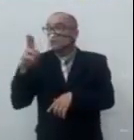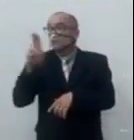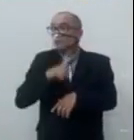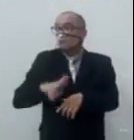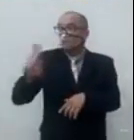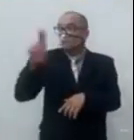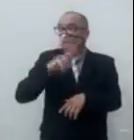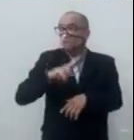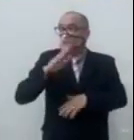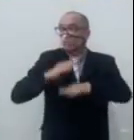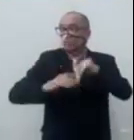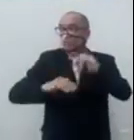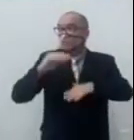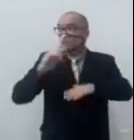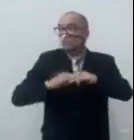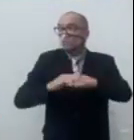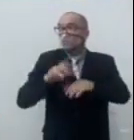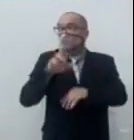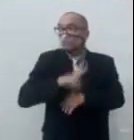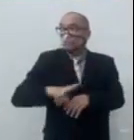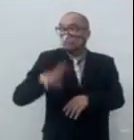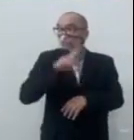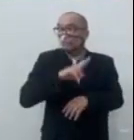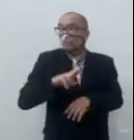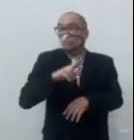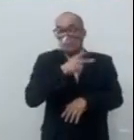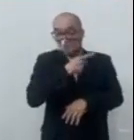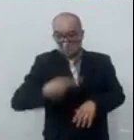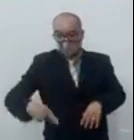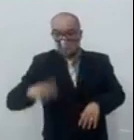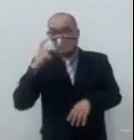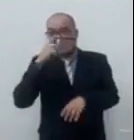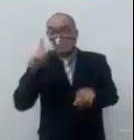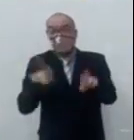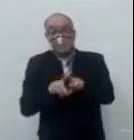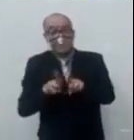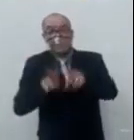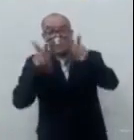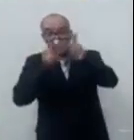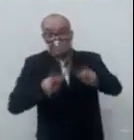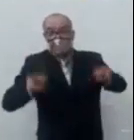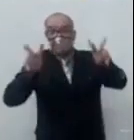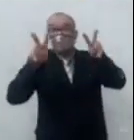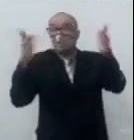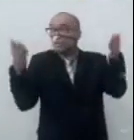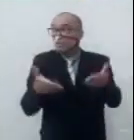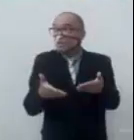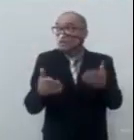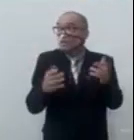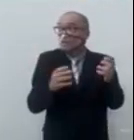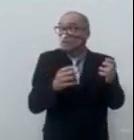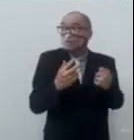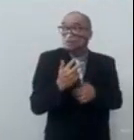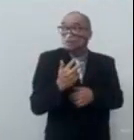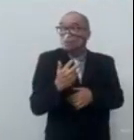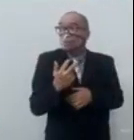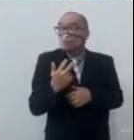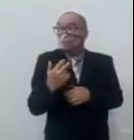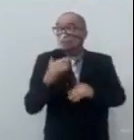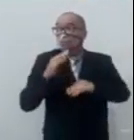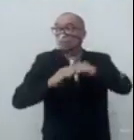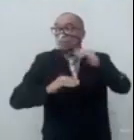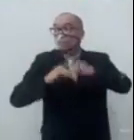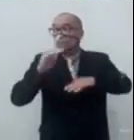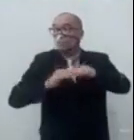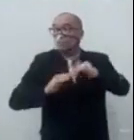é o que os funcionários públicos faz jus a ele, é o que o prefeito faz jus a ele. Agora, nós não devemos aceitar que